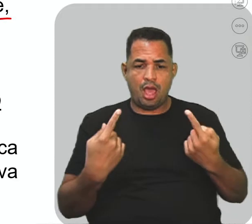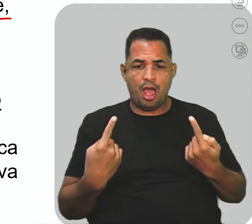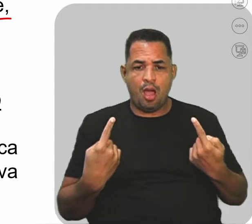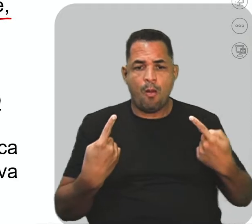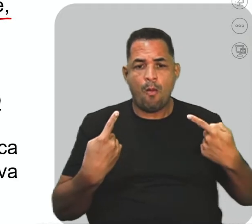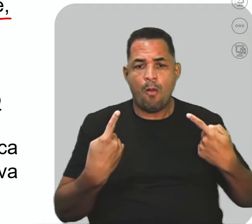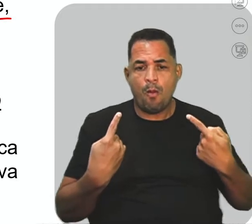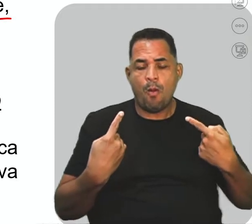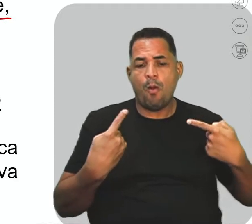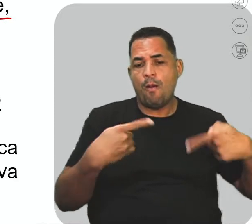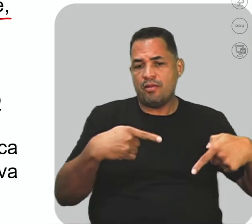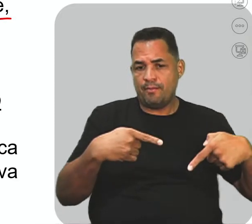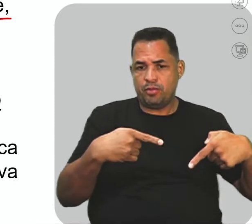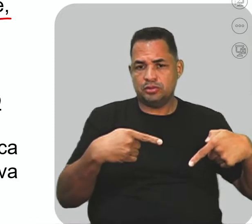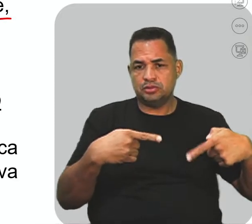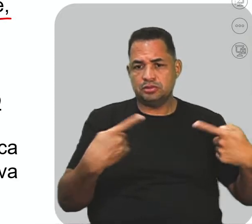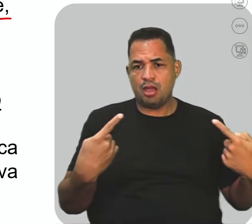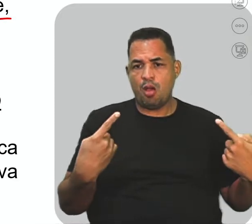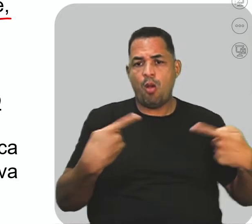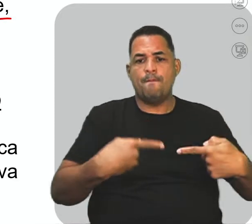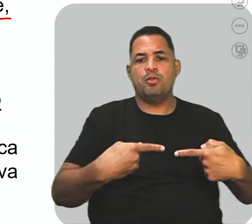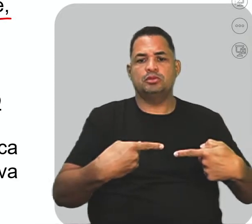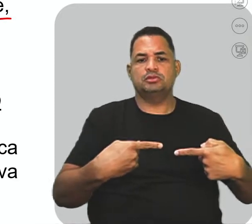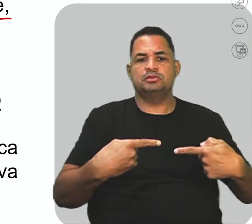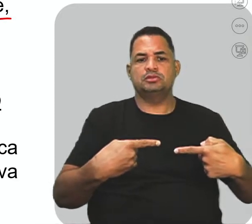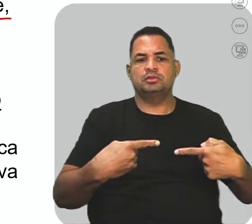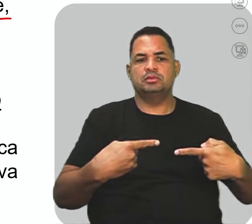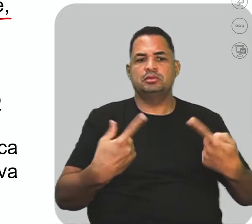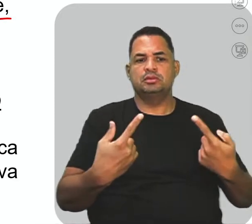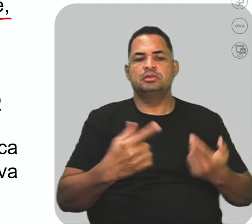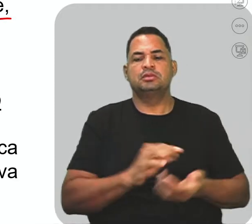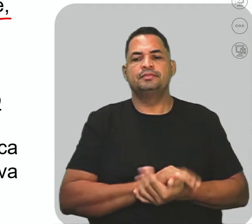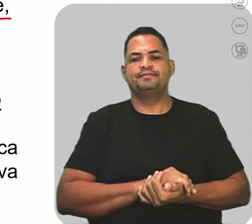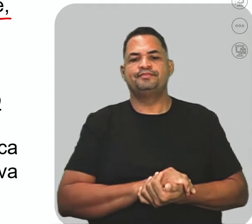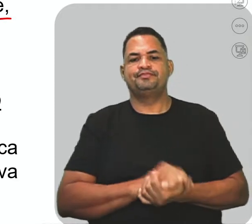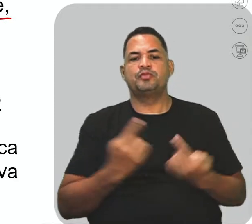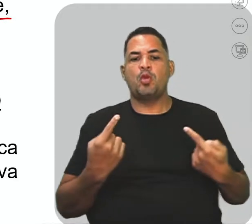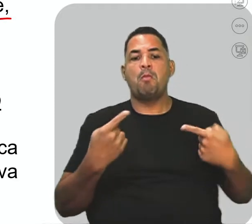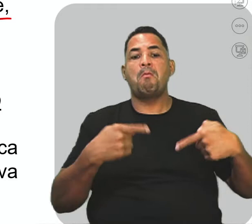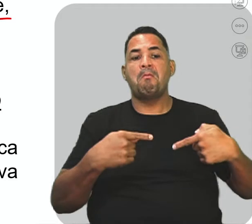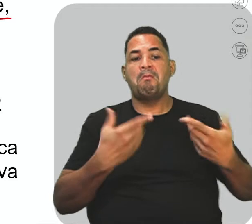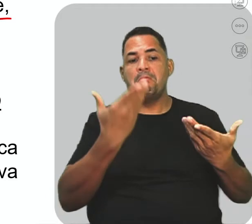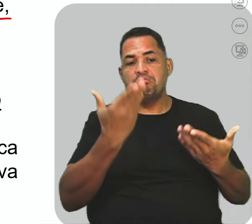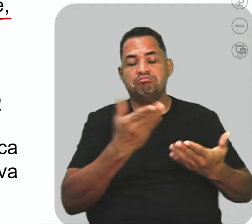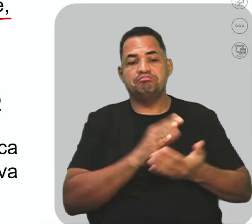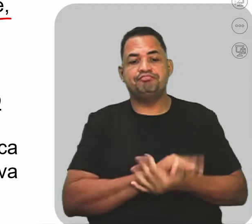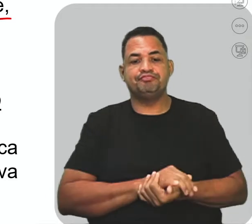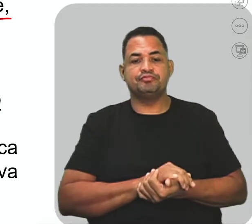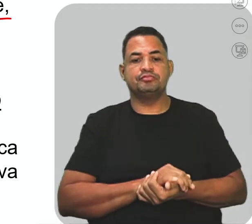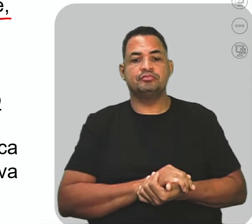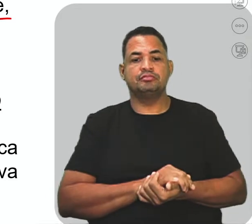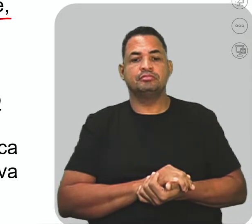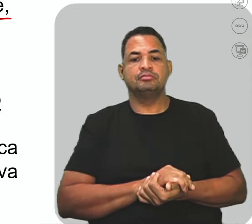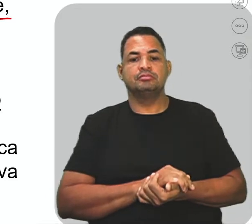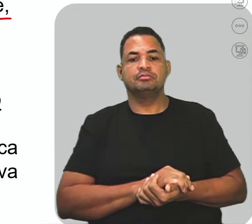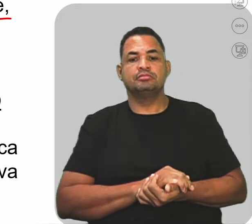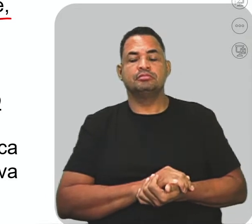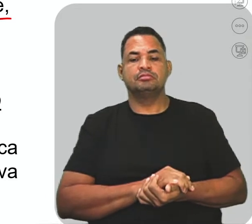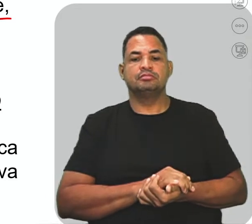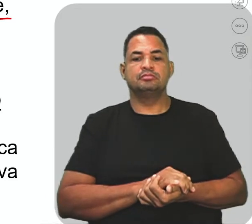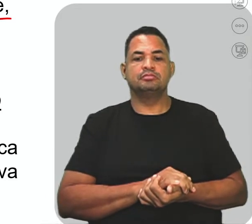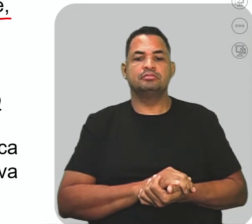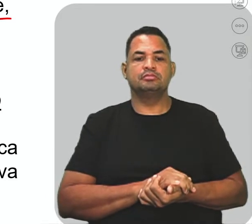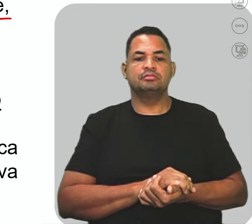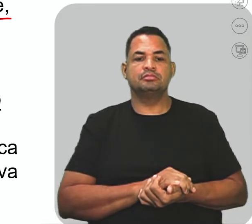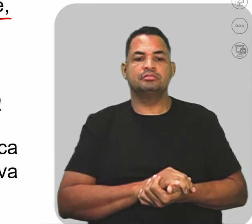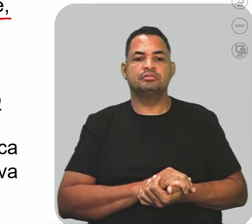de adversidade, relação de oposição. Nós temos algumas, né, que a